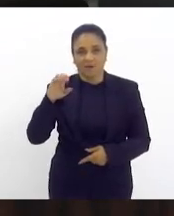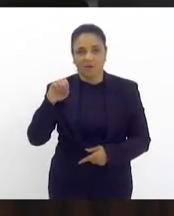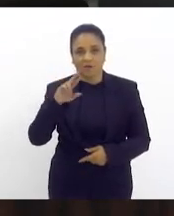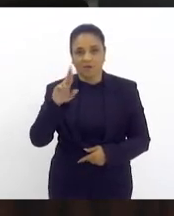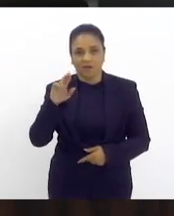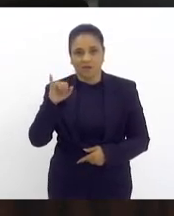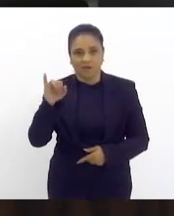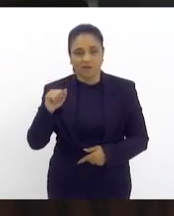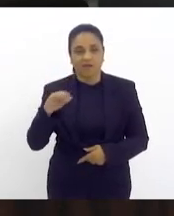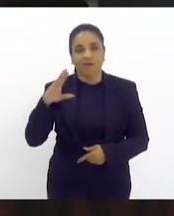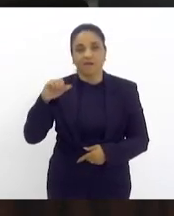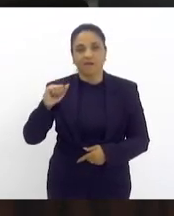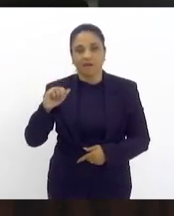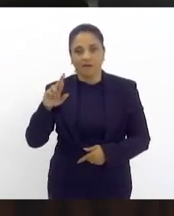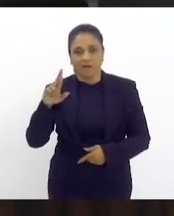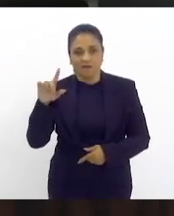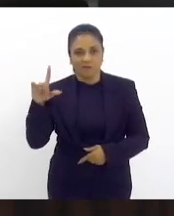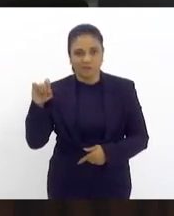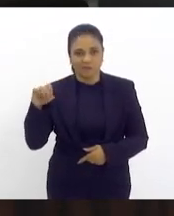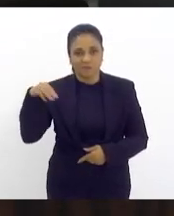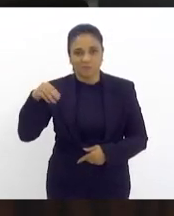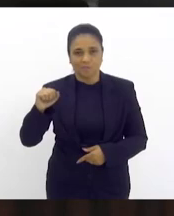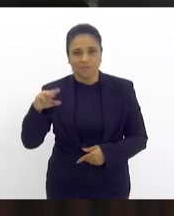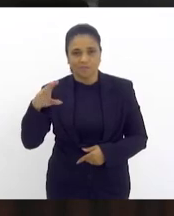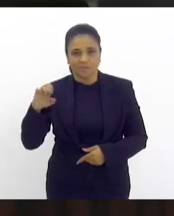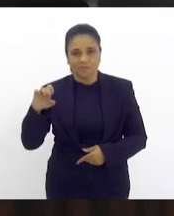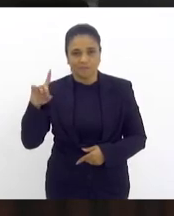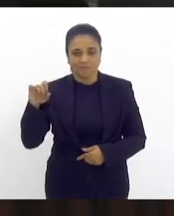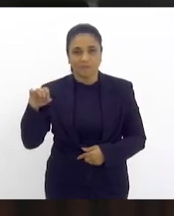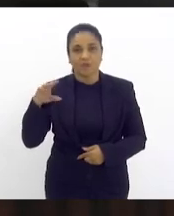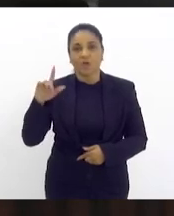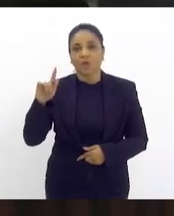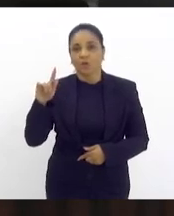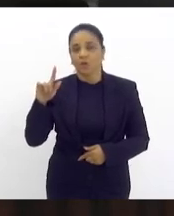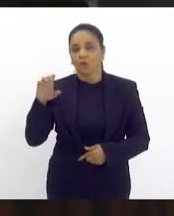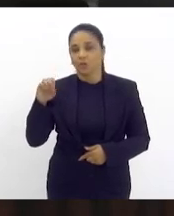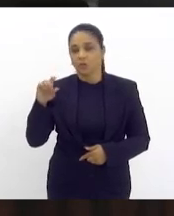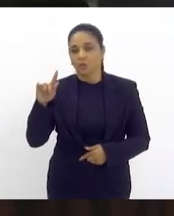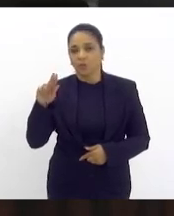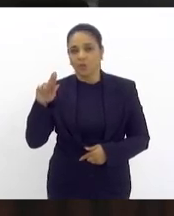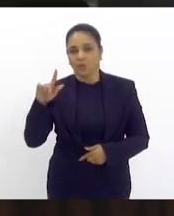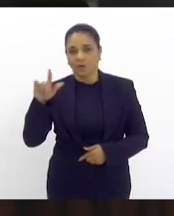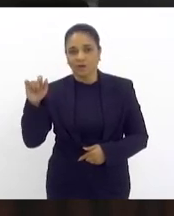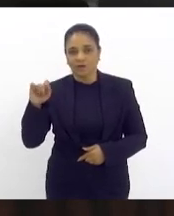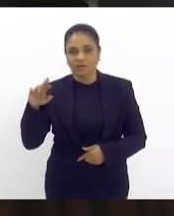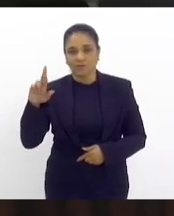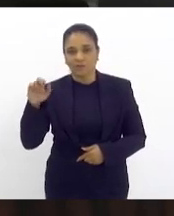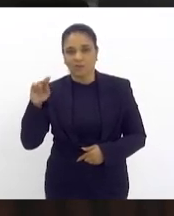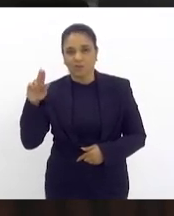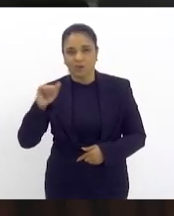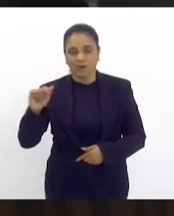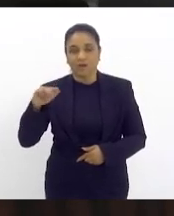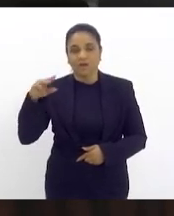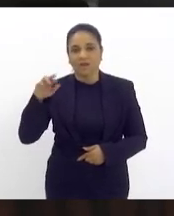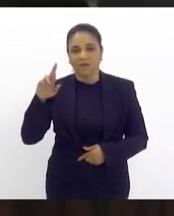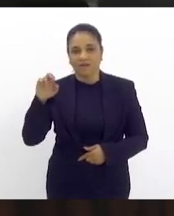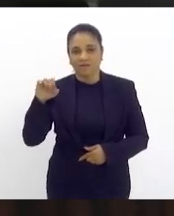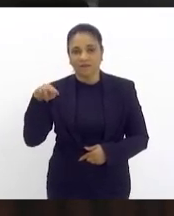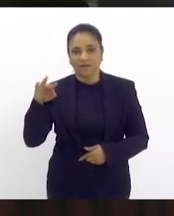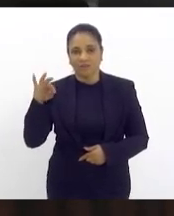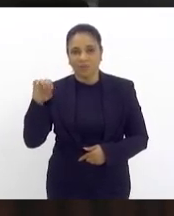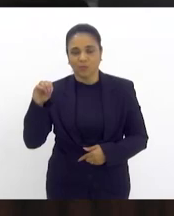Carlos de Macedo Douglas Rua Renato Miranda